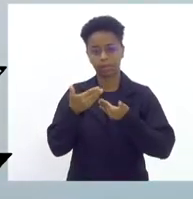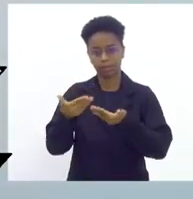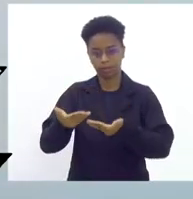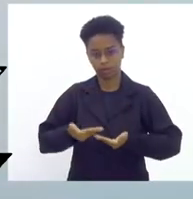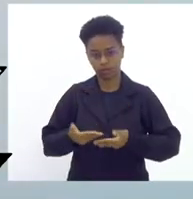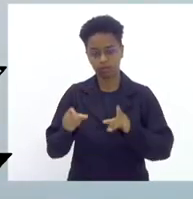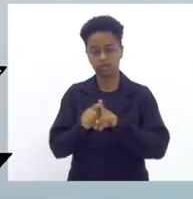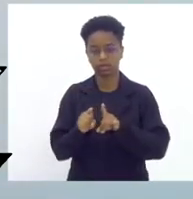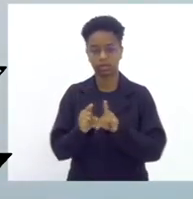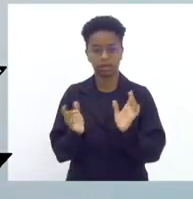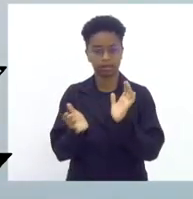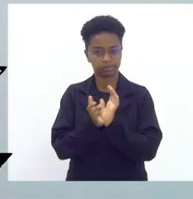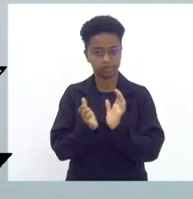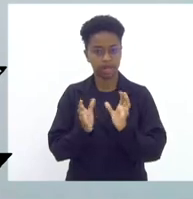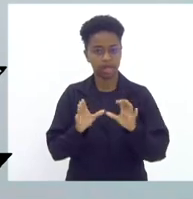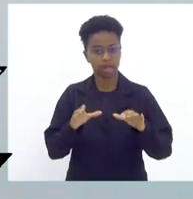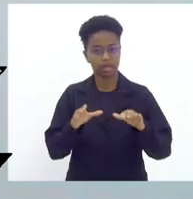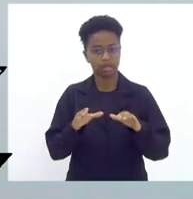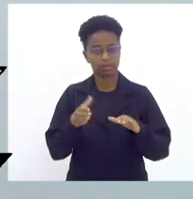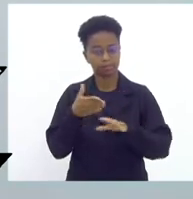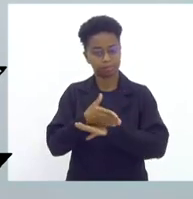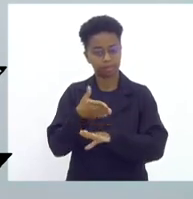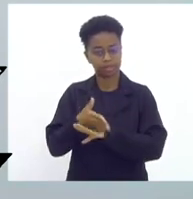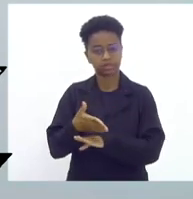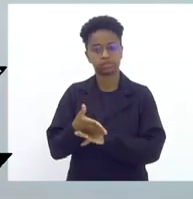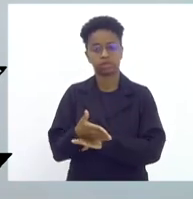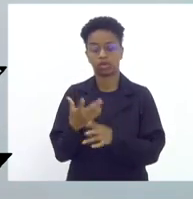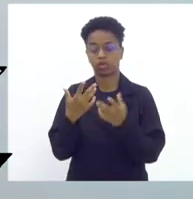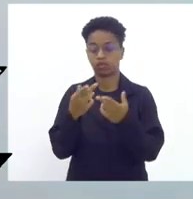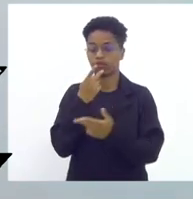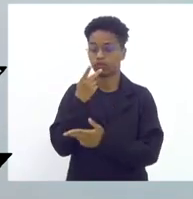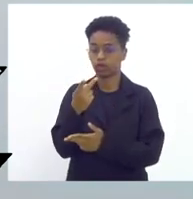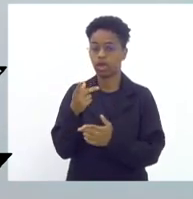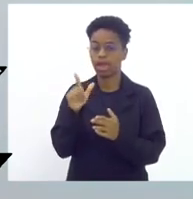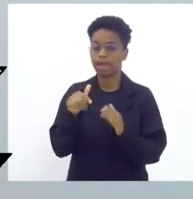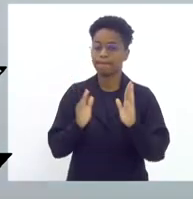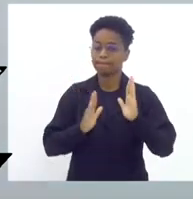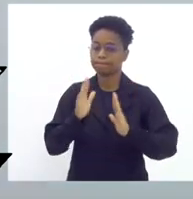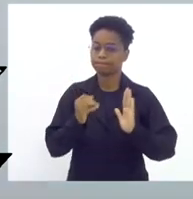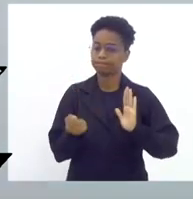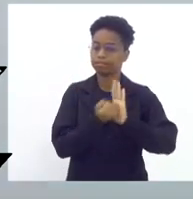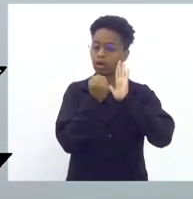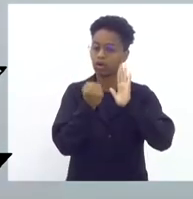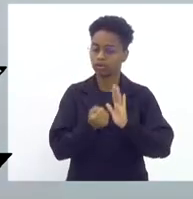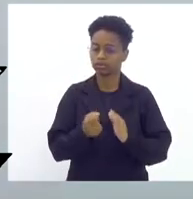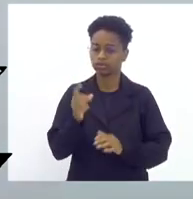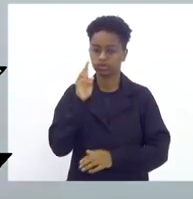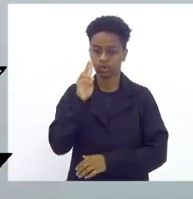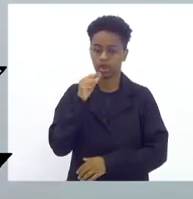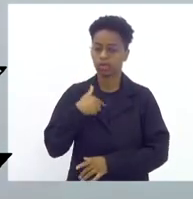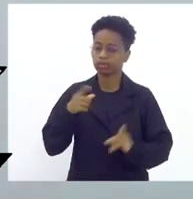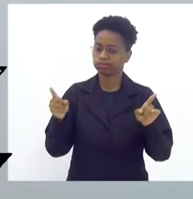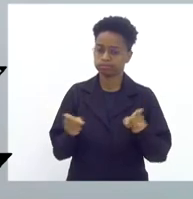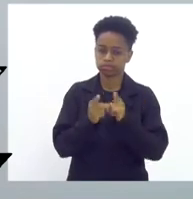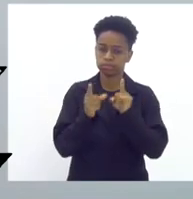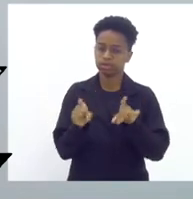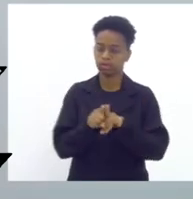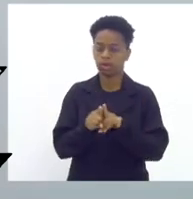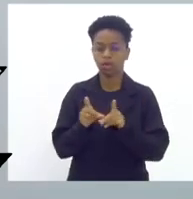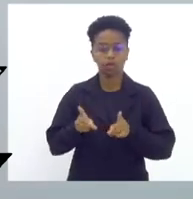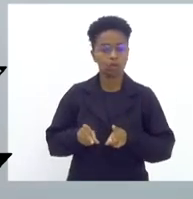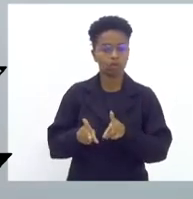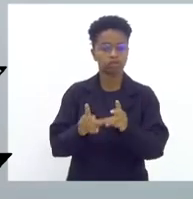a toda a equipe por participar como foi falado desse momento histórico e você muito breve vou dar continuidade